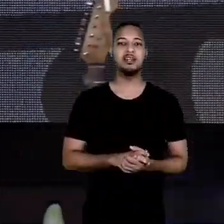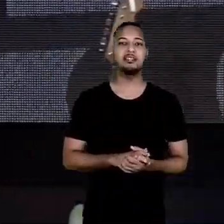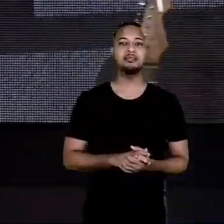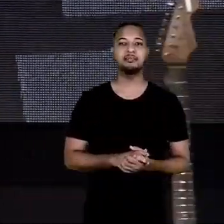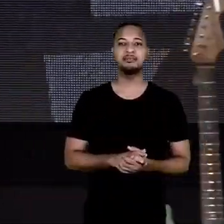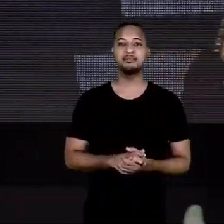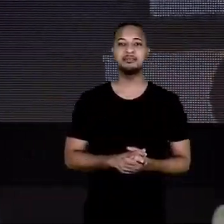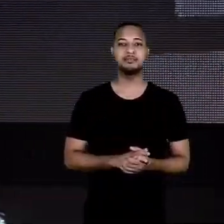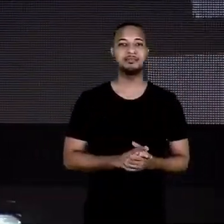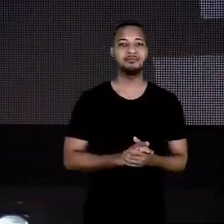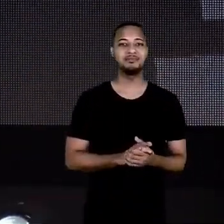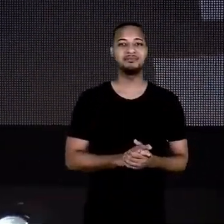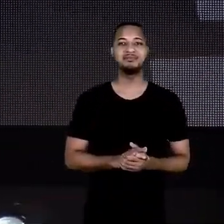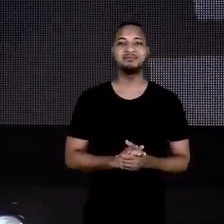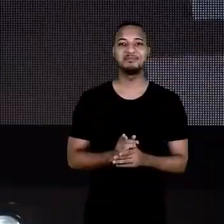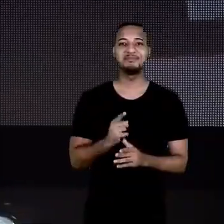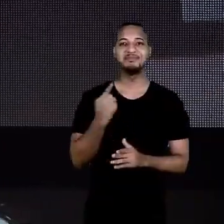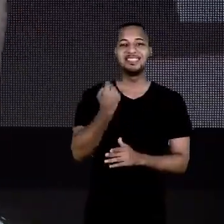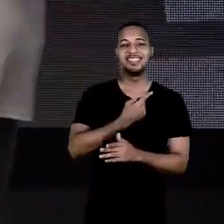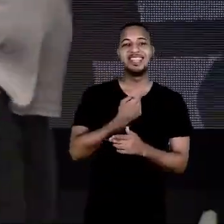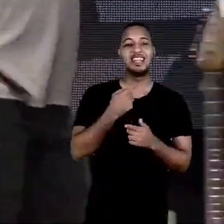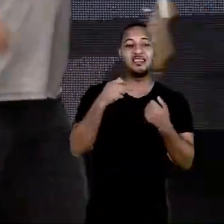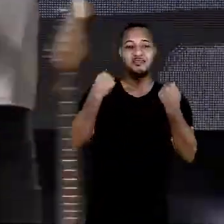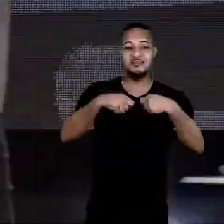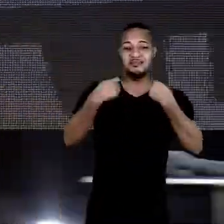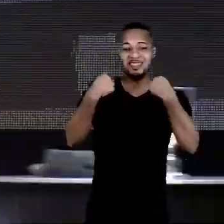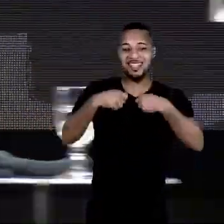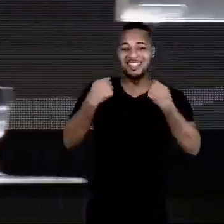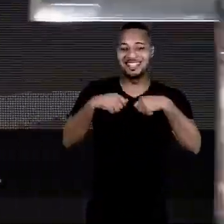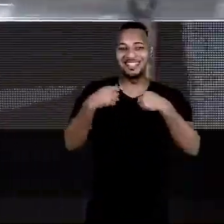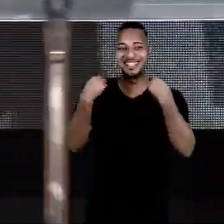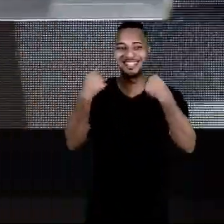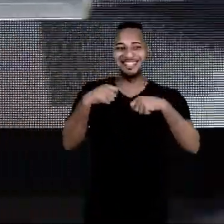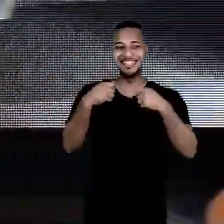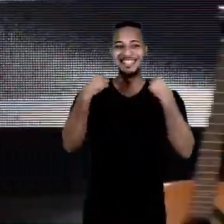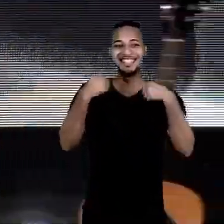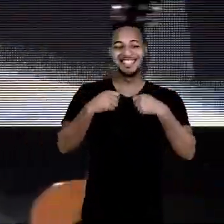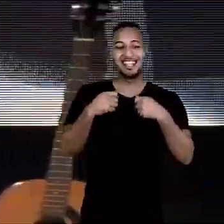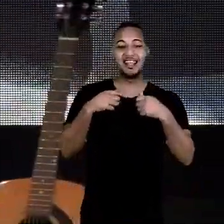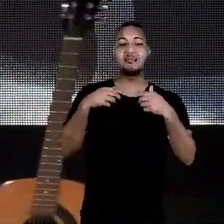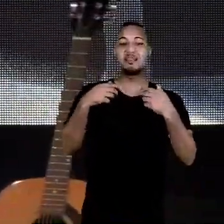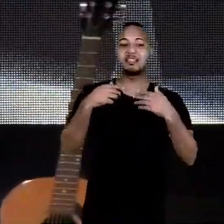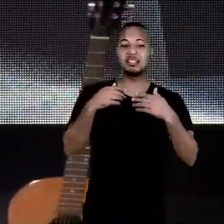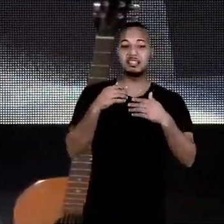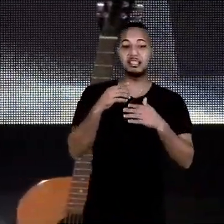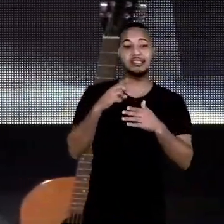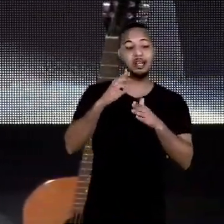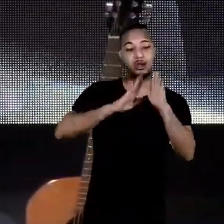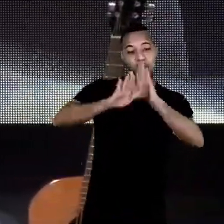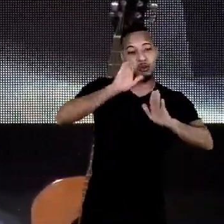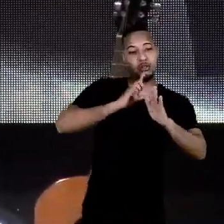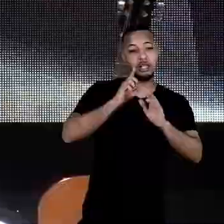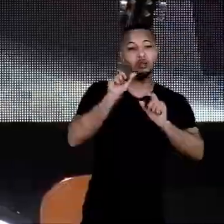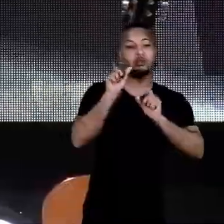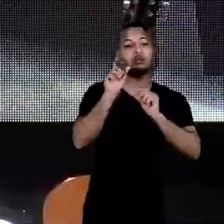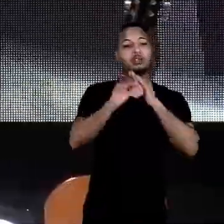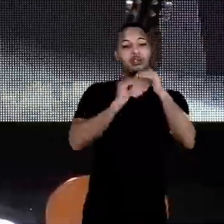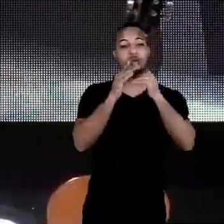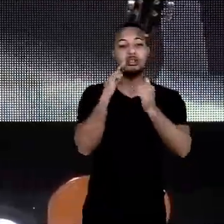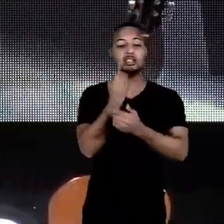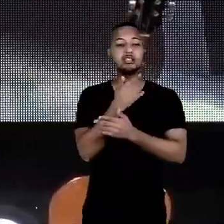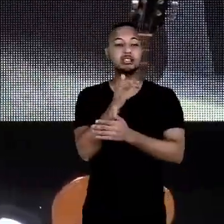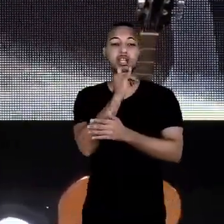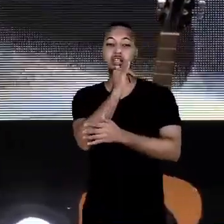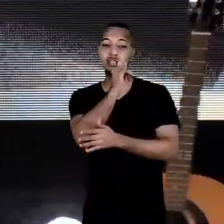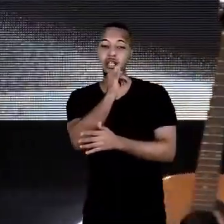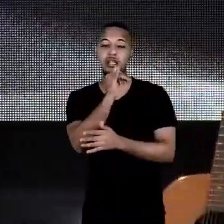A gente tem que ter cuidado. Falar disso, a gente tem que ter medo de falar. A gente tem que falar com toda a propriedade. E declarar que a gente tem que ter cuidado. Por